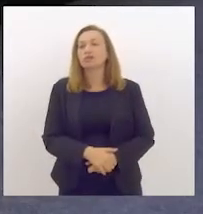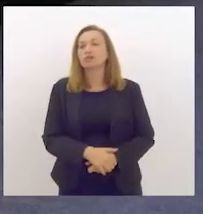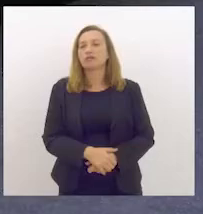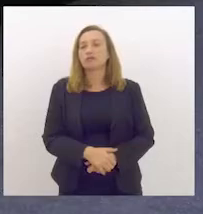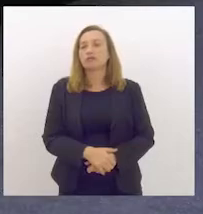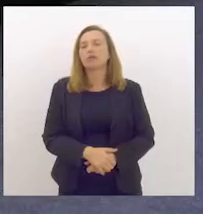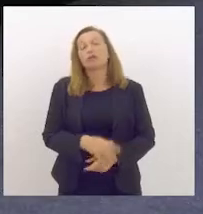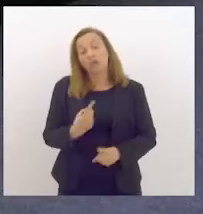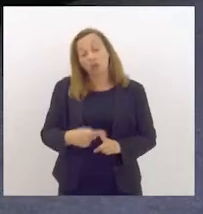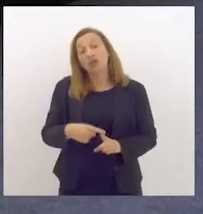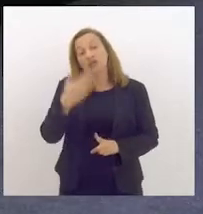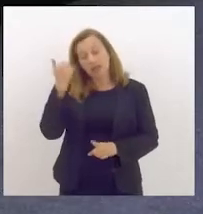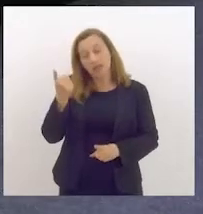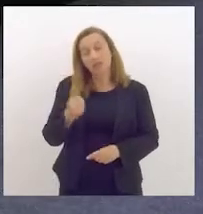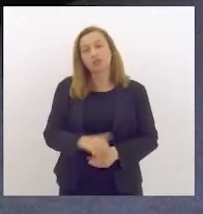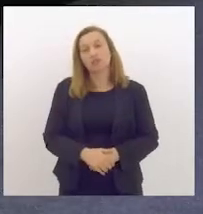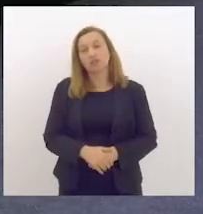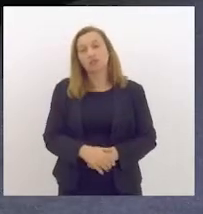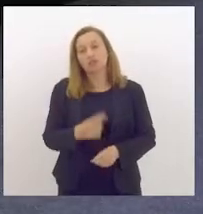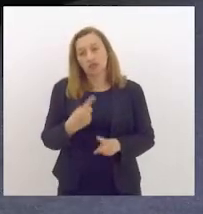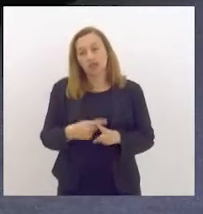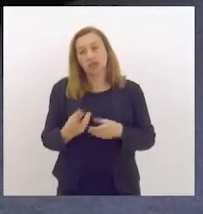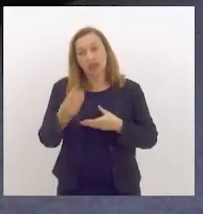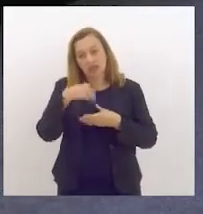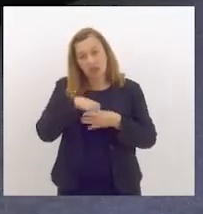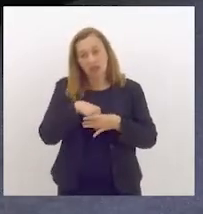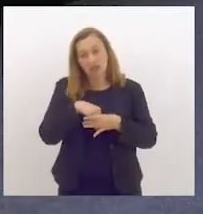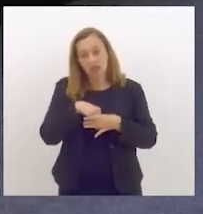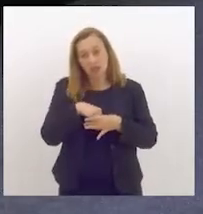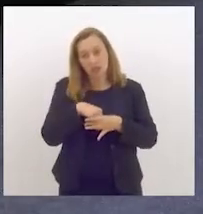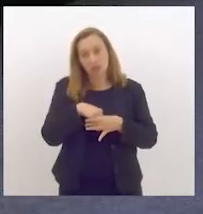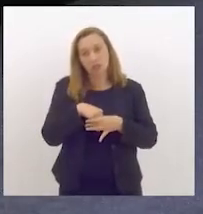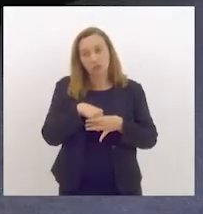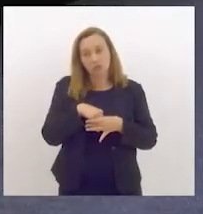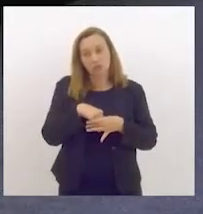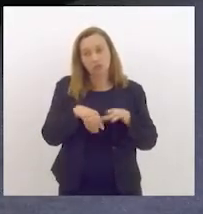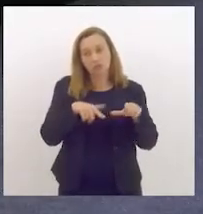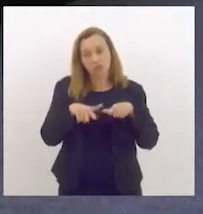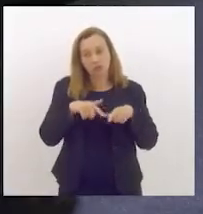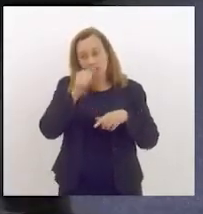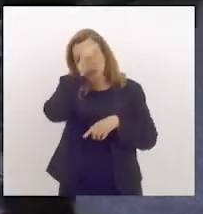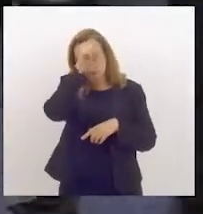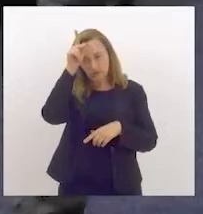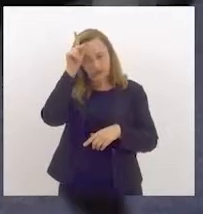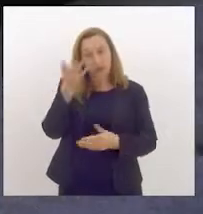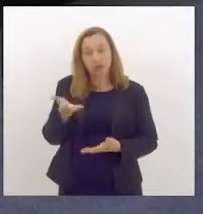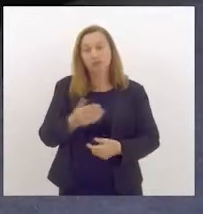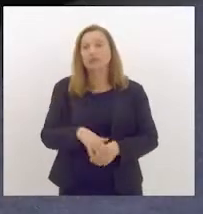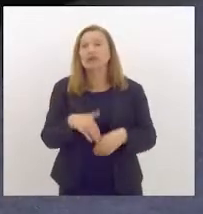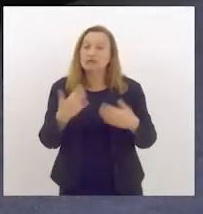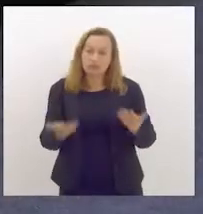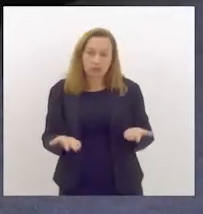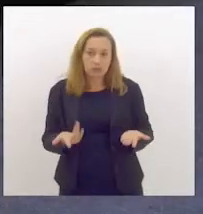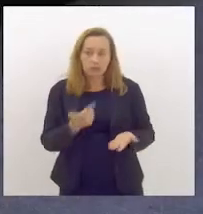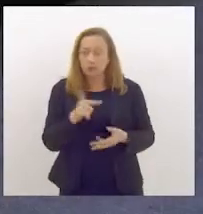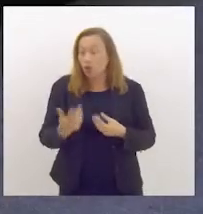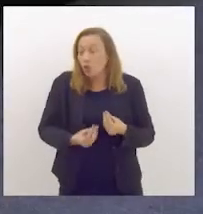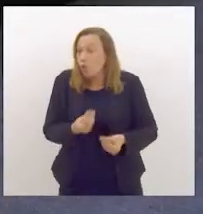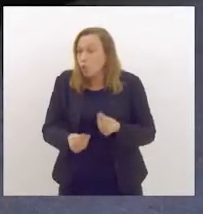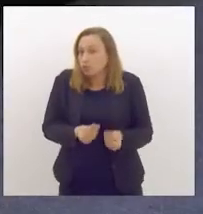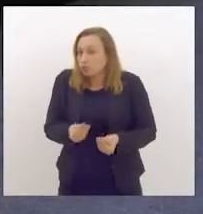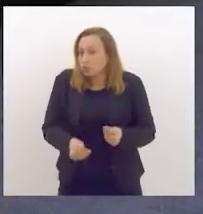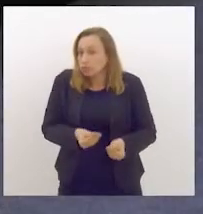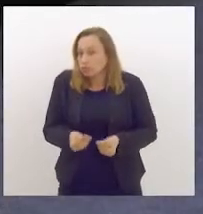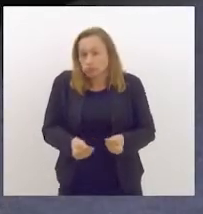porque a gente sabe que é de dentro da Alguém de dentro da prefeitura então não dá mais